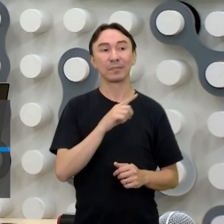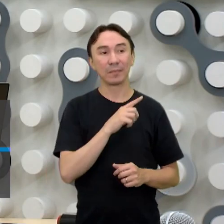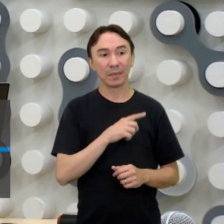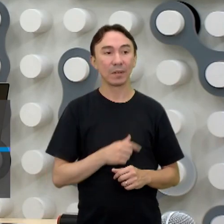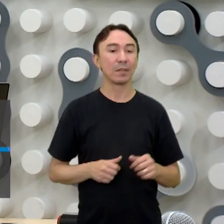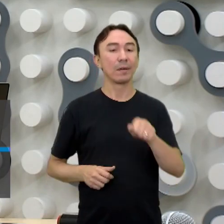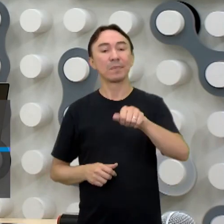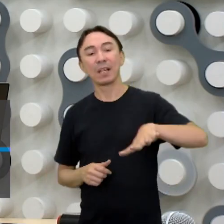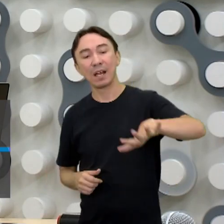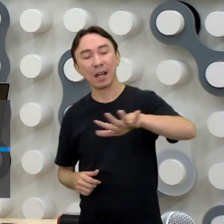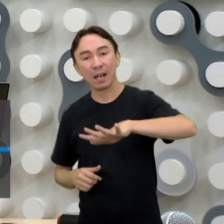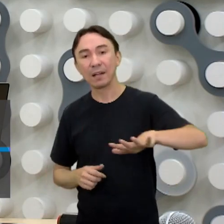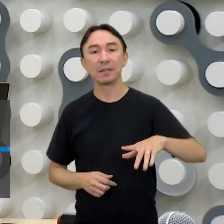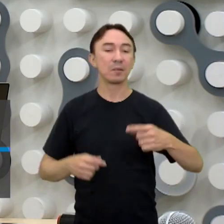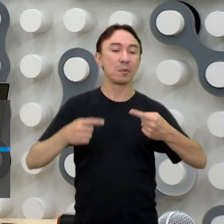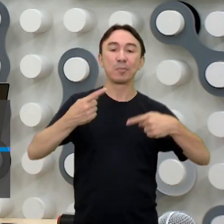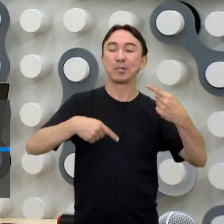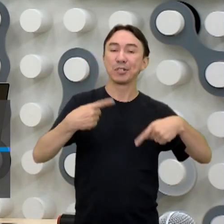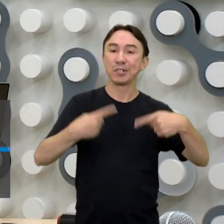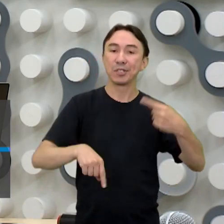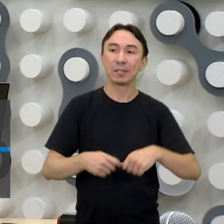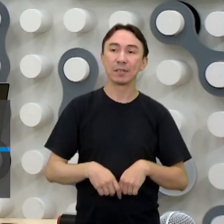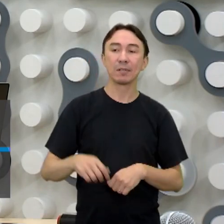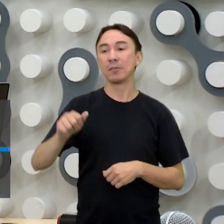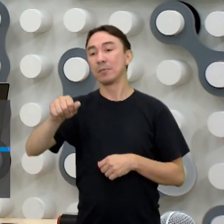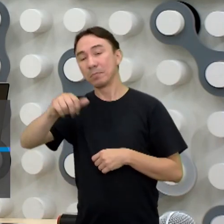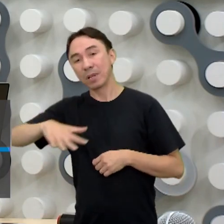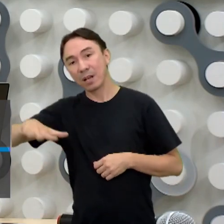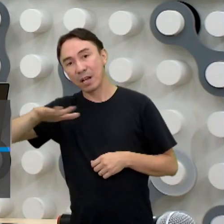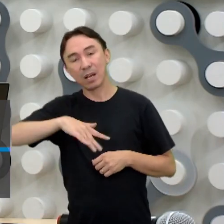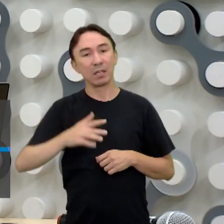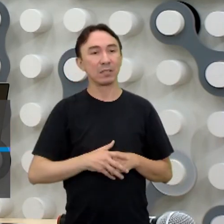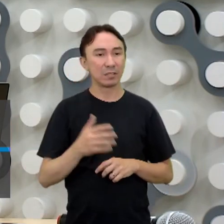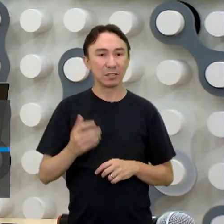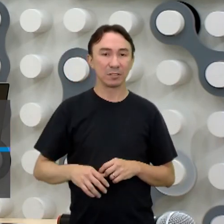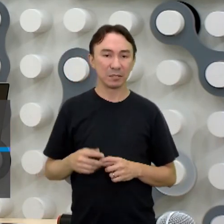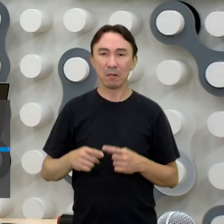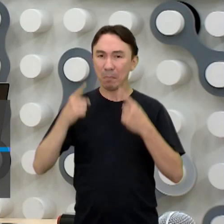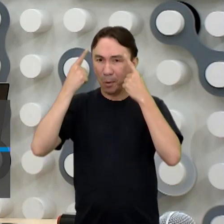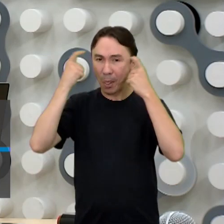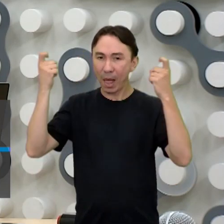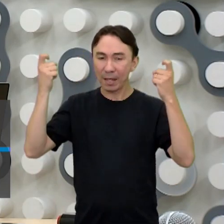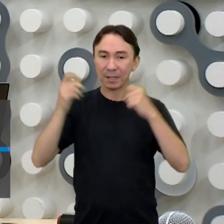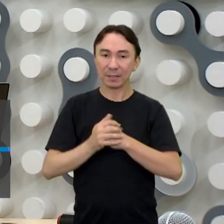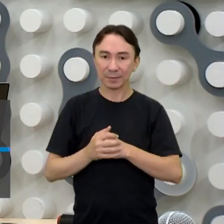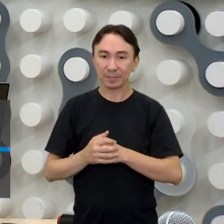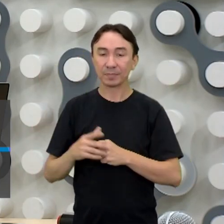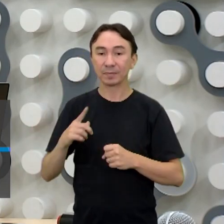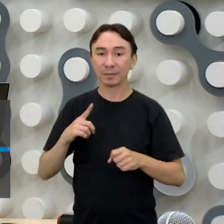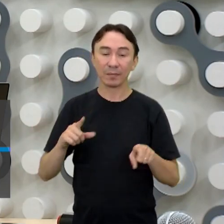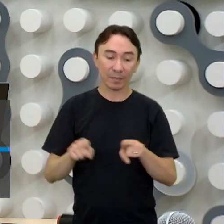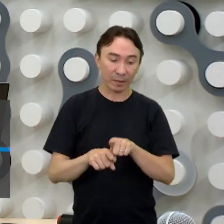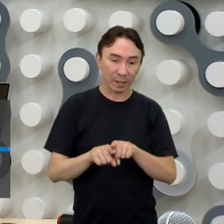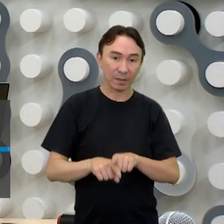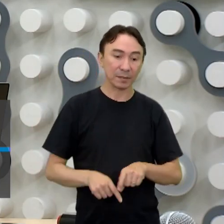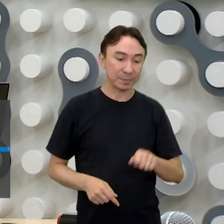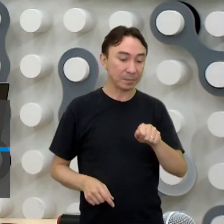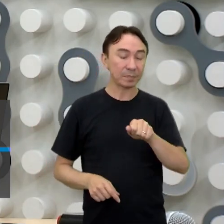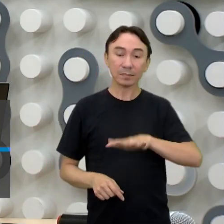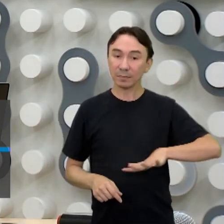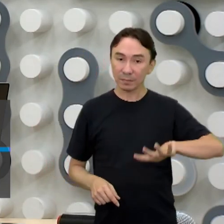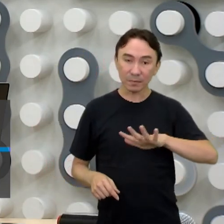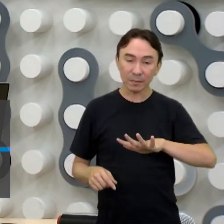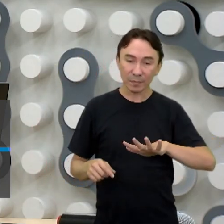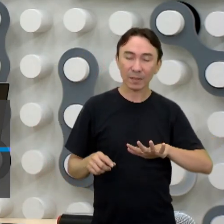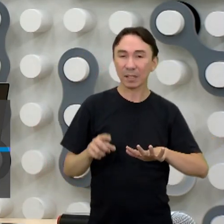pessoal que cobre crimes, cotidiano, e tem jornais que são mais populares, é a linha editorial. Linha editorial. O que é uma linha editorial?